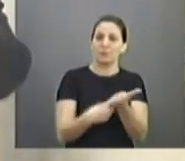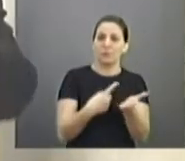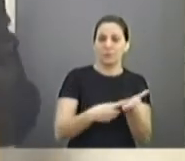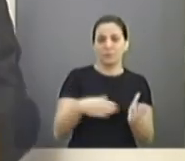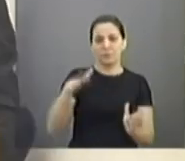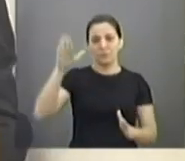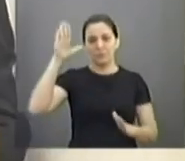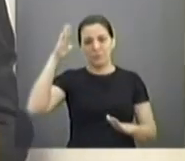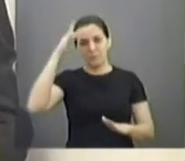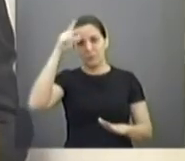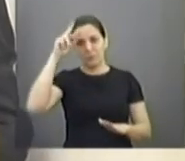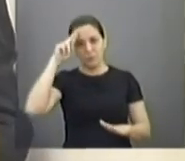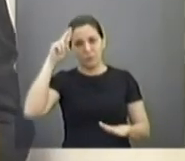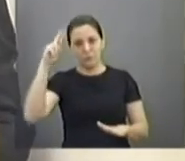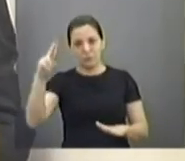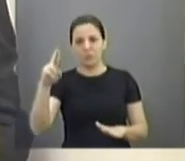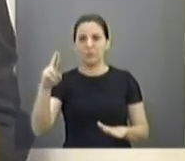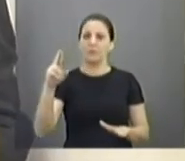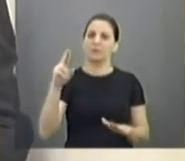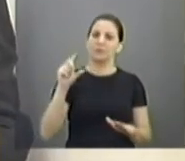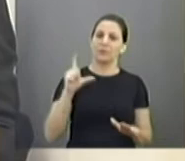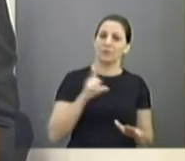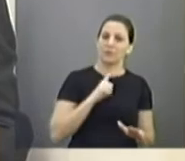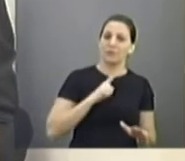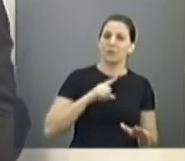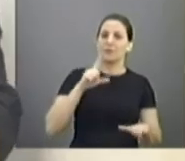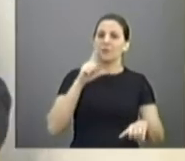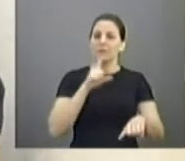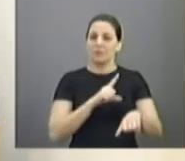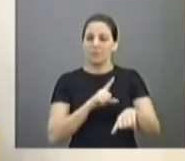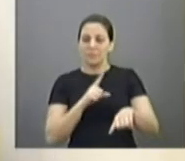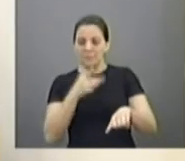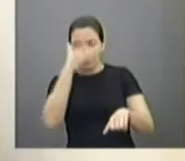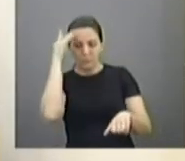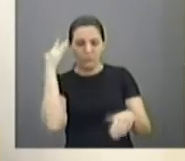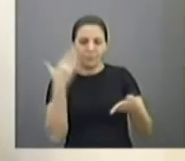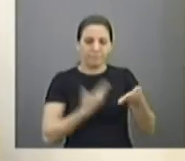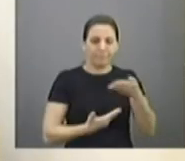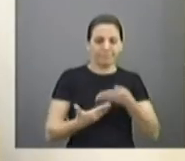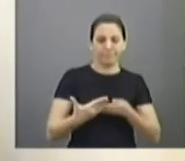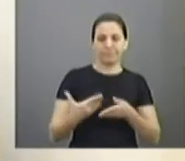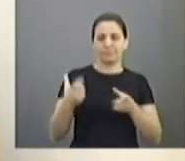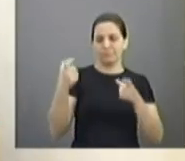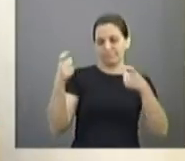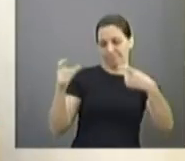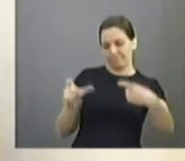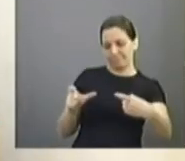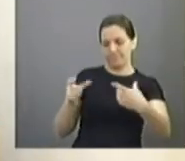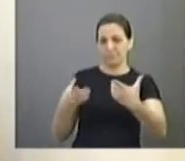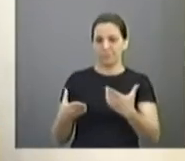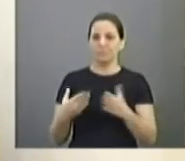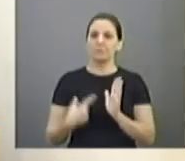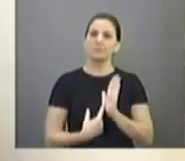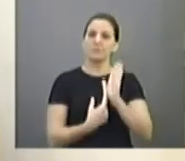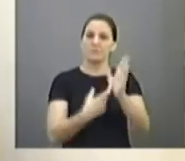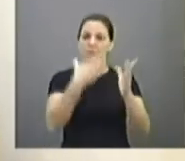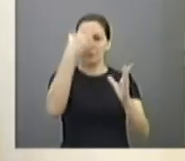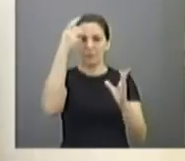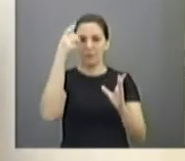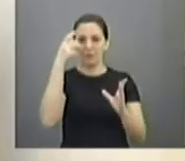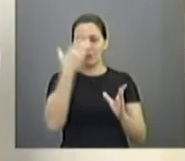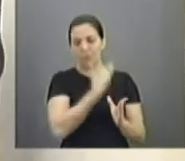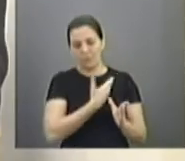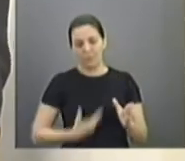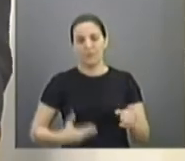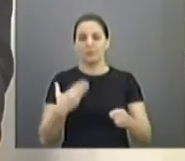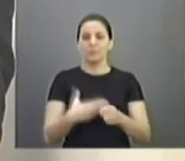promessa de algum chefe para manter aquele funcionário na sua relação. Foi tudo isso que nós apresentamos ao governo municipal